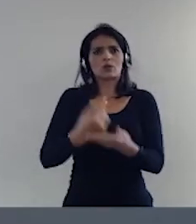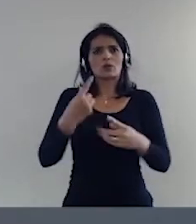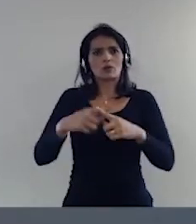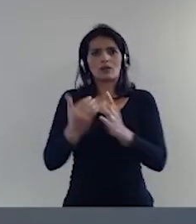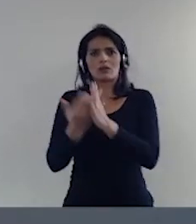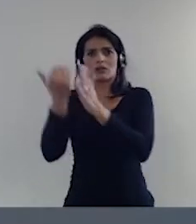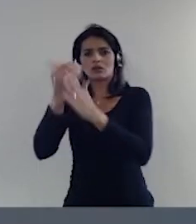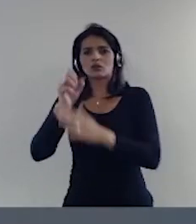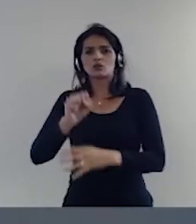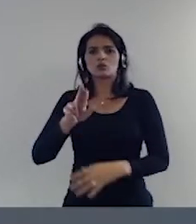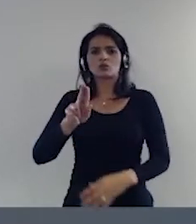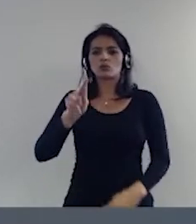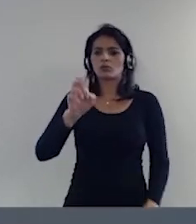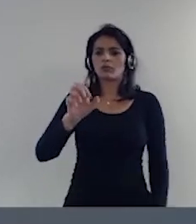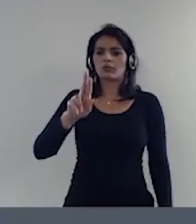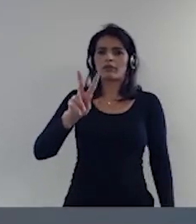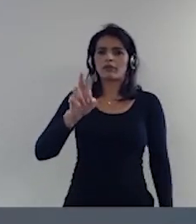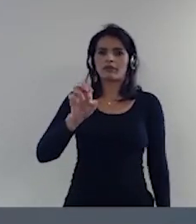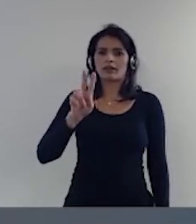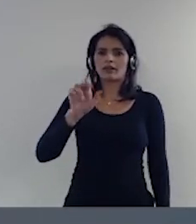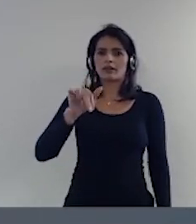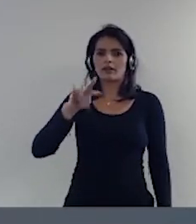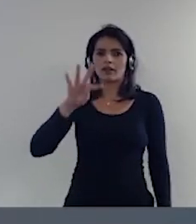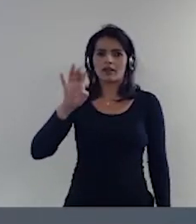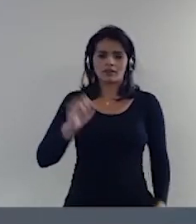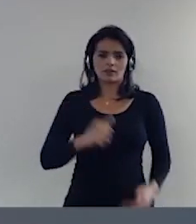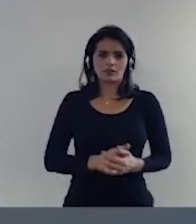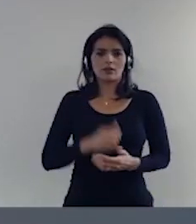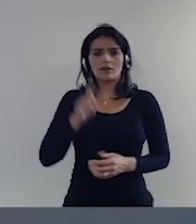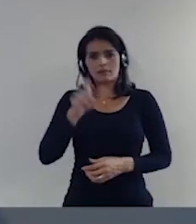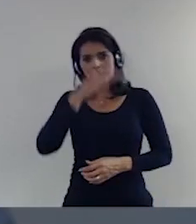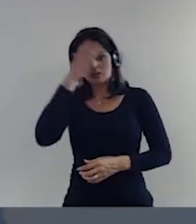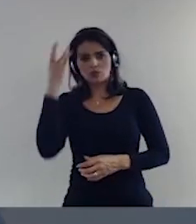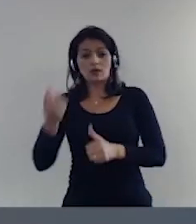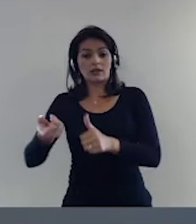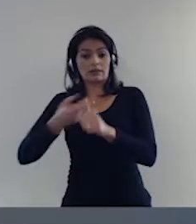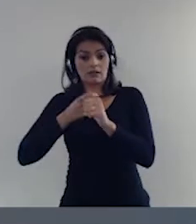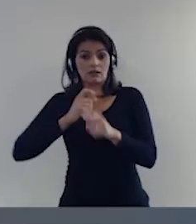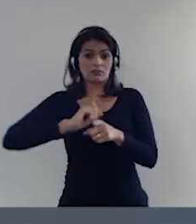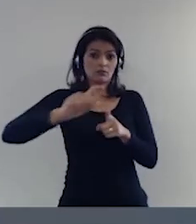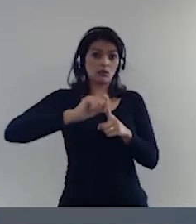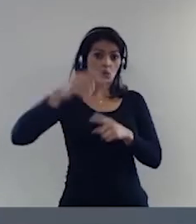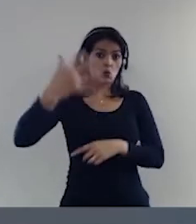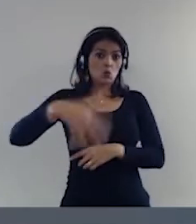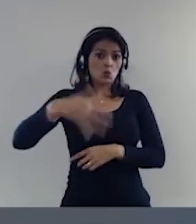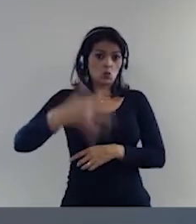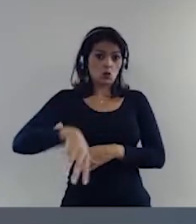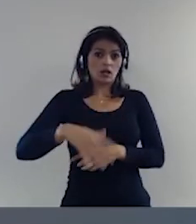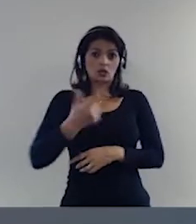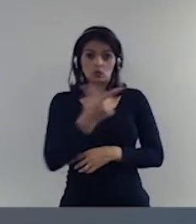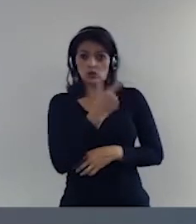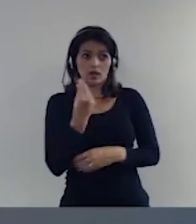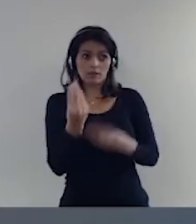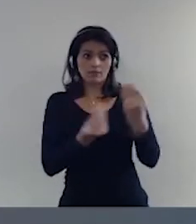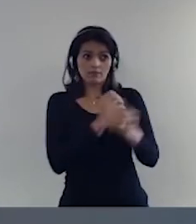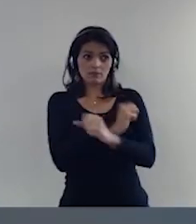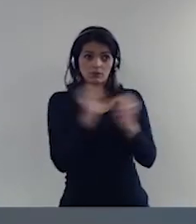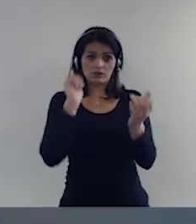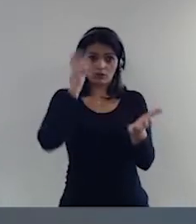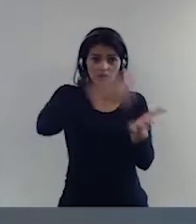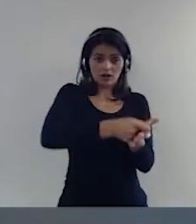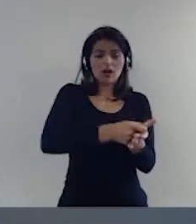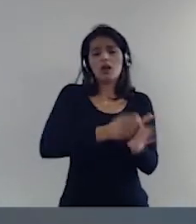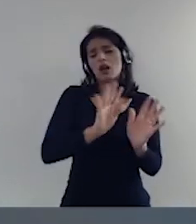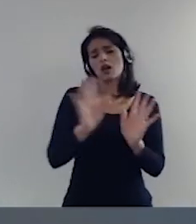onerosidade superveniente. Portanto, a lei permite ao devedor da prestação, que se tornou muito onerosa, que se libere, que